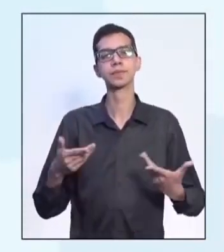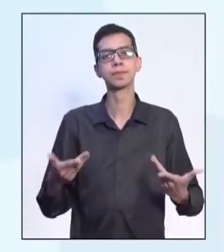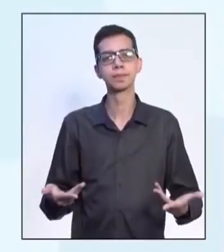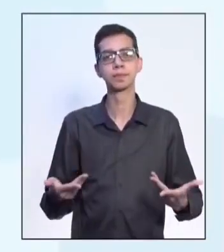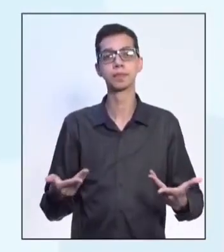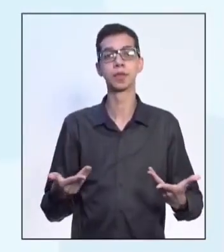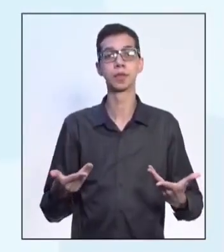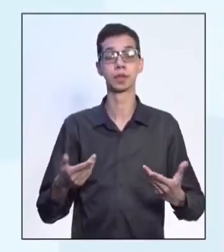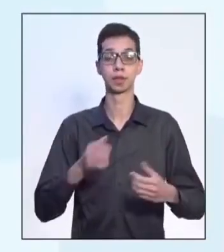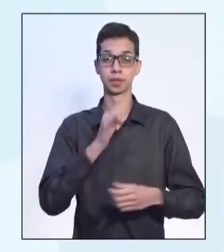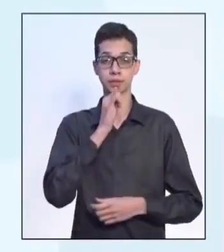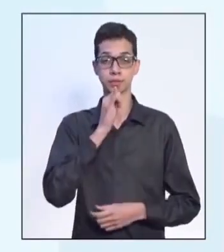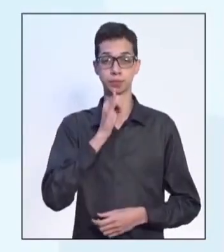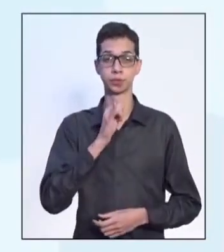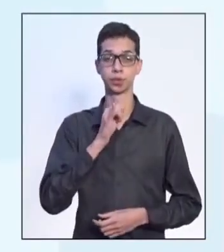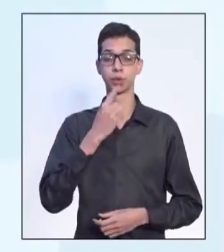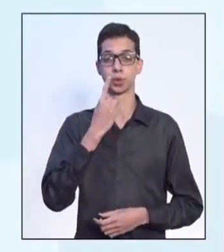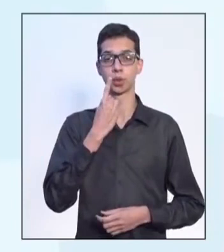do tipo